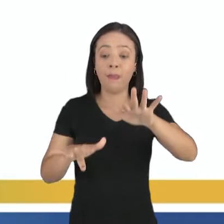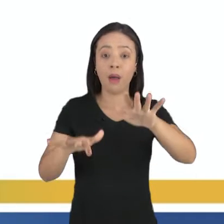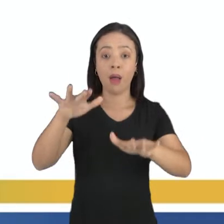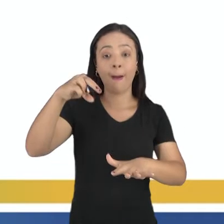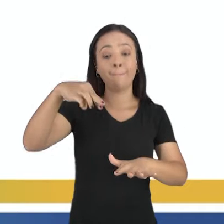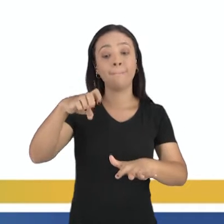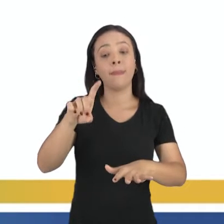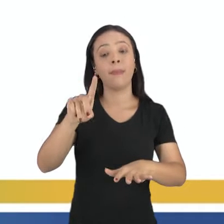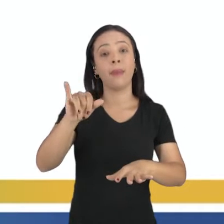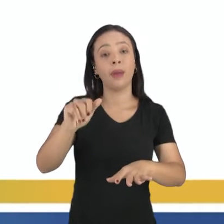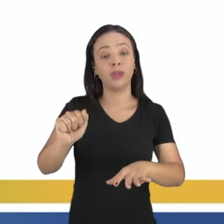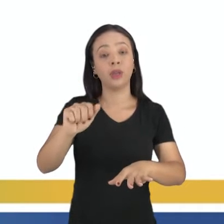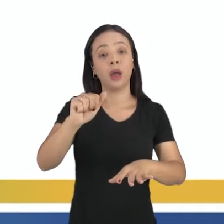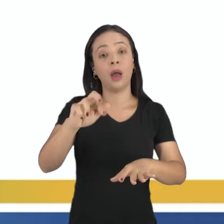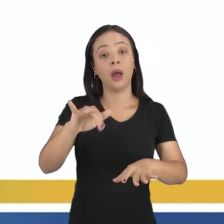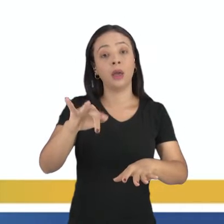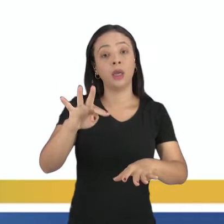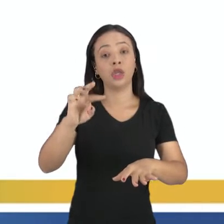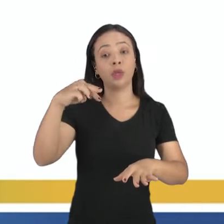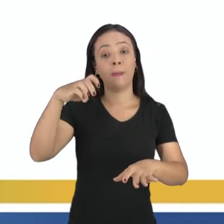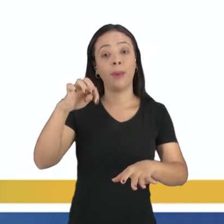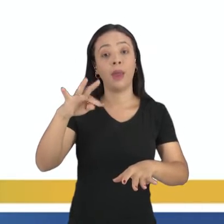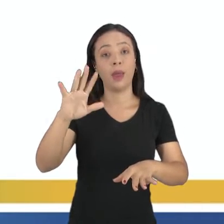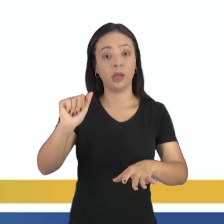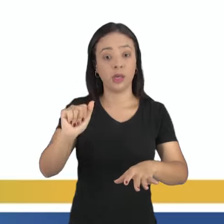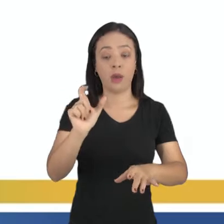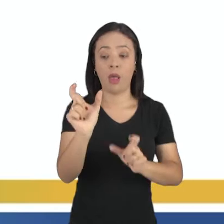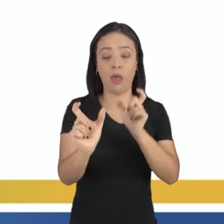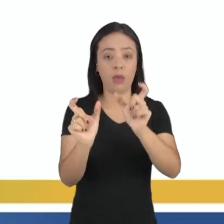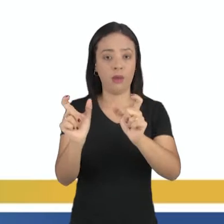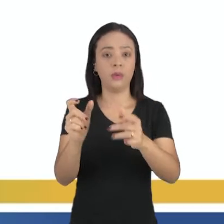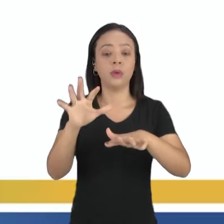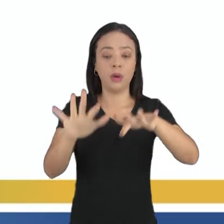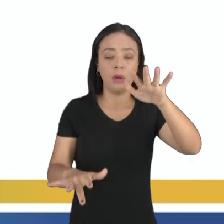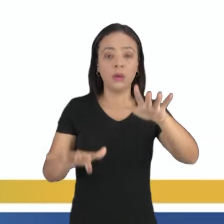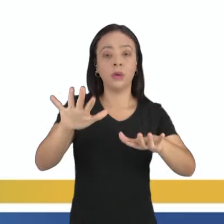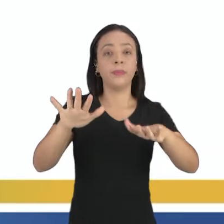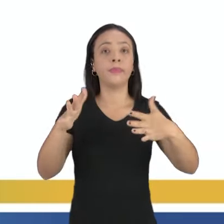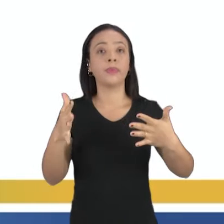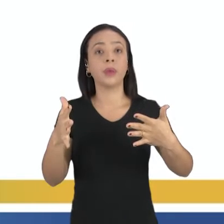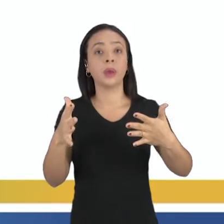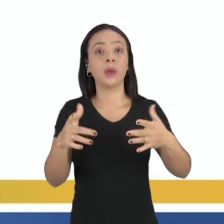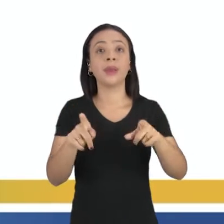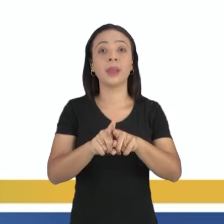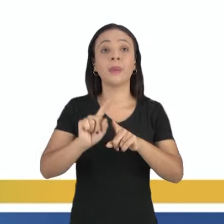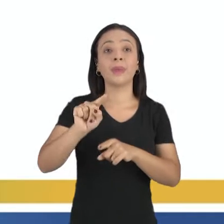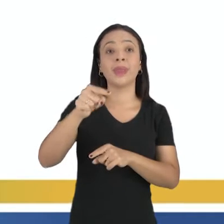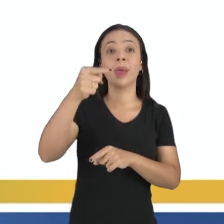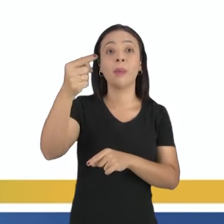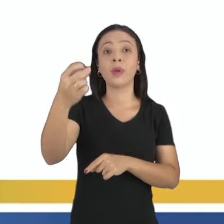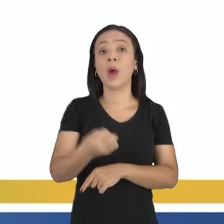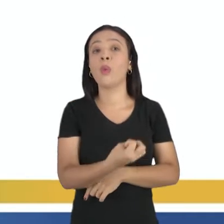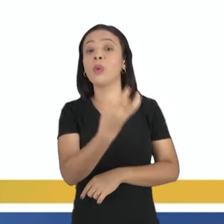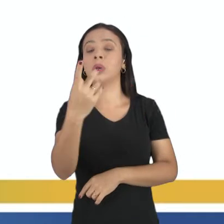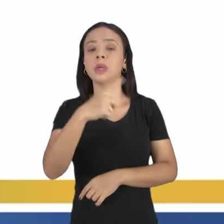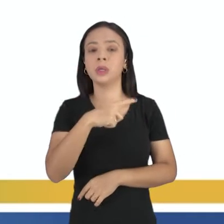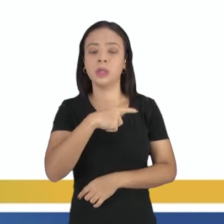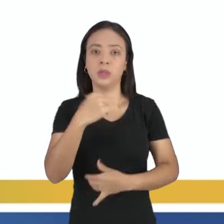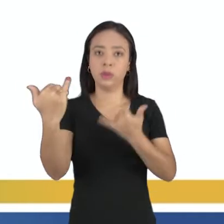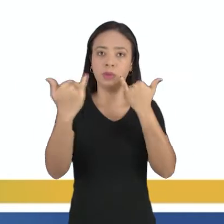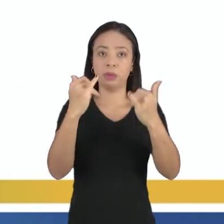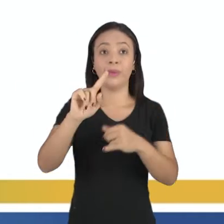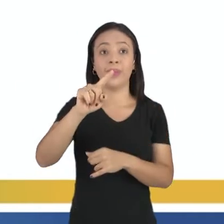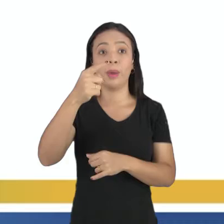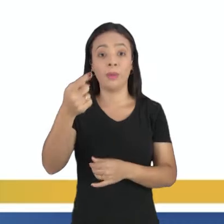de ordem metade da quantidade de dados, E o sucessor da metade da quantidade de dados. Então, após